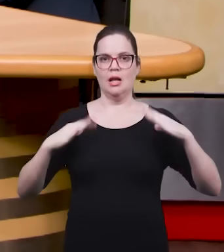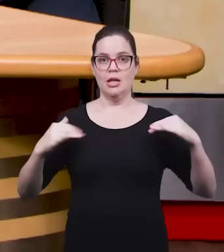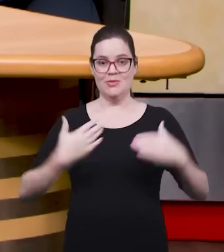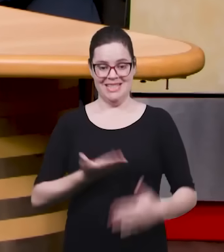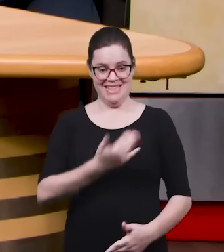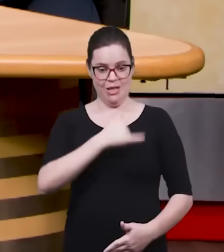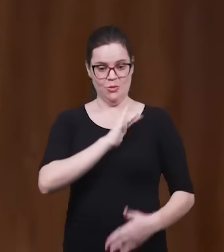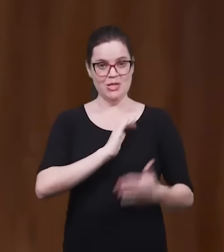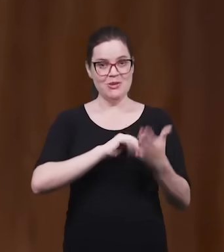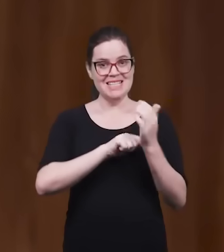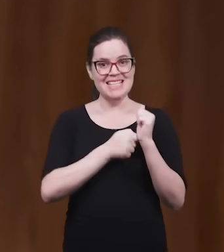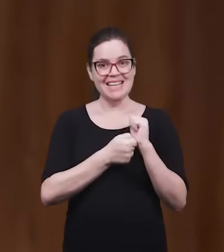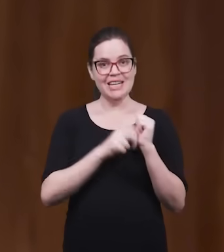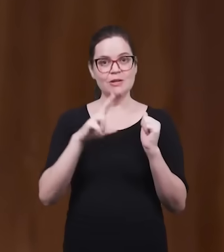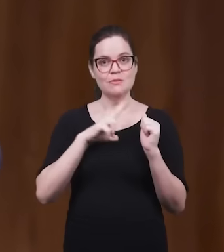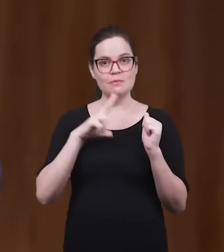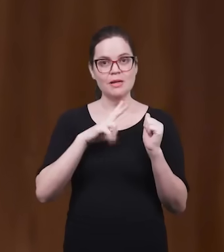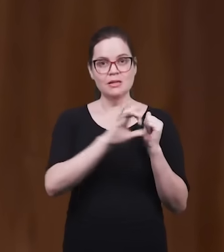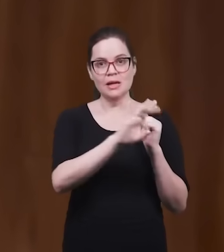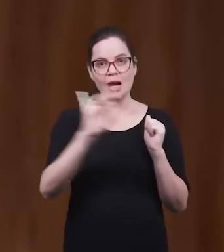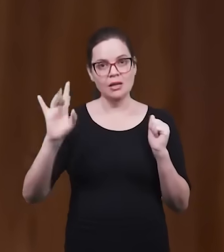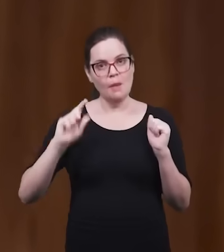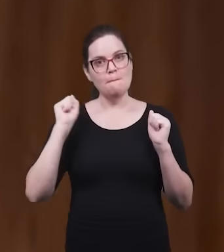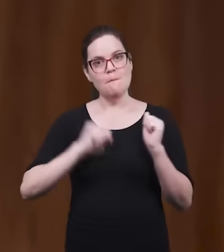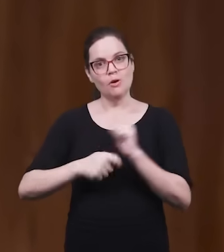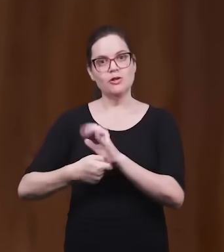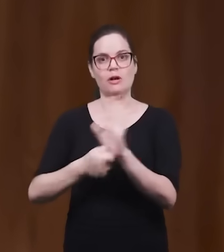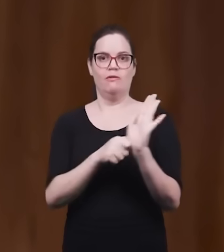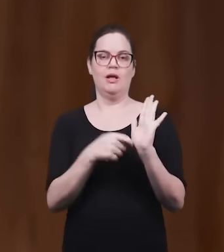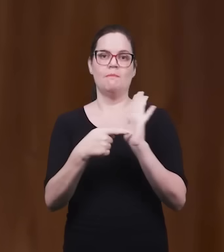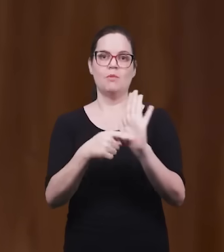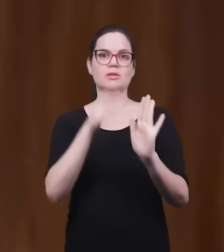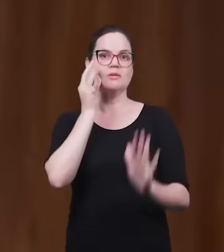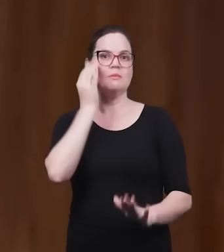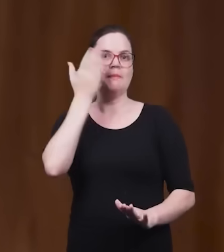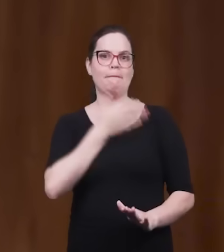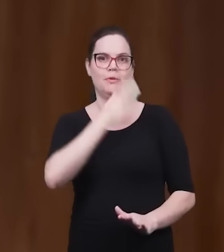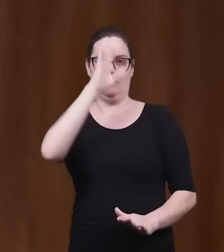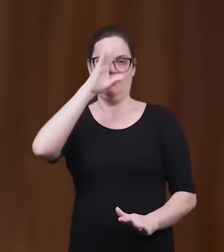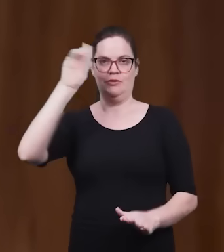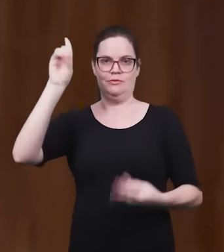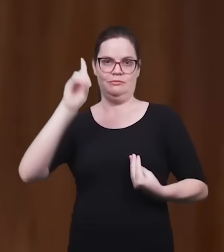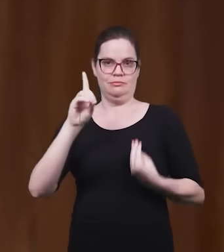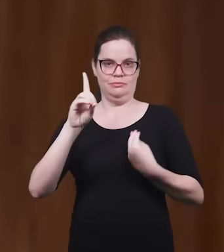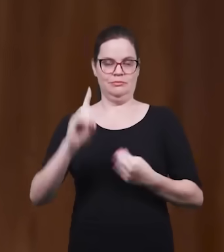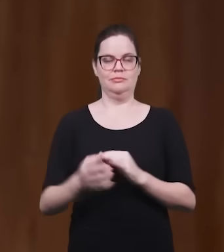línguas, porque é um segredo. Agora, Marcelo, no começo,